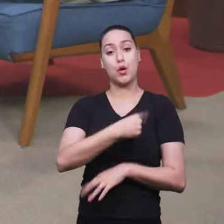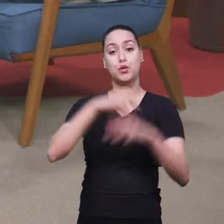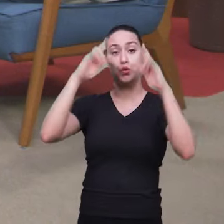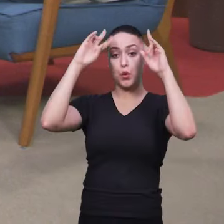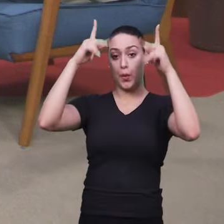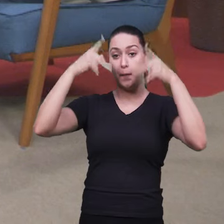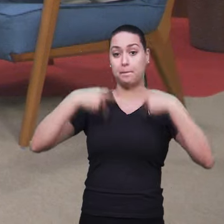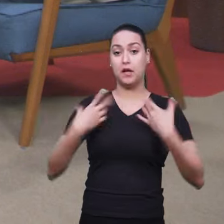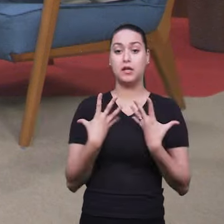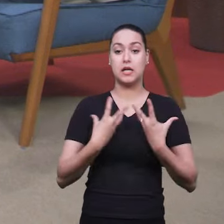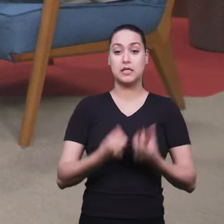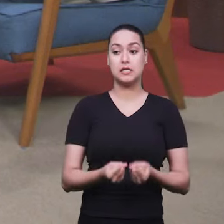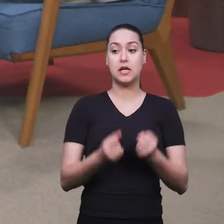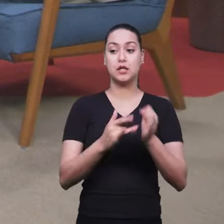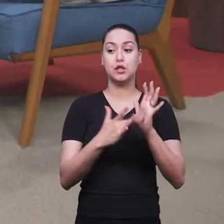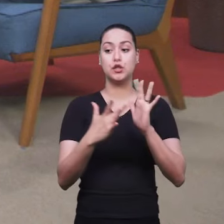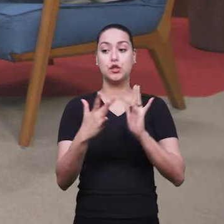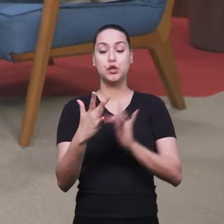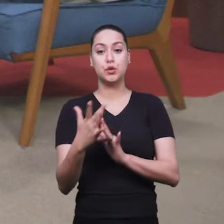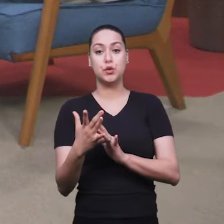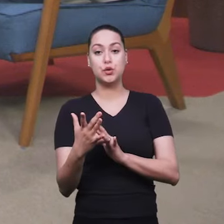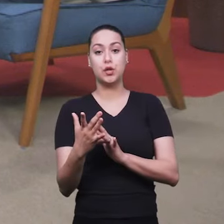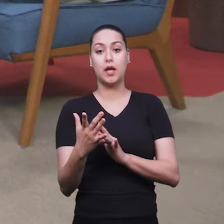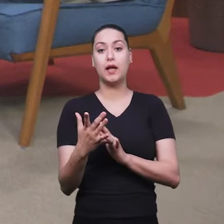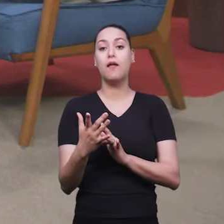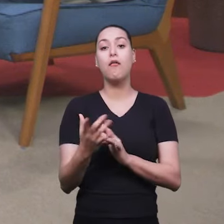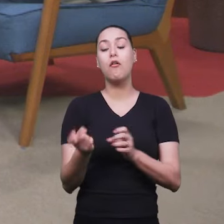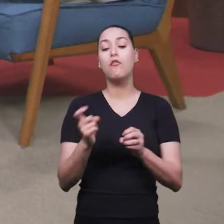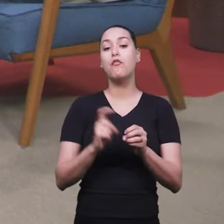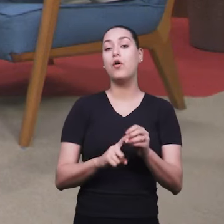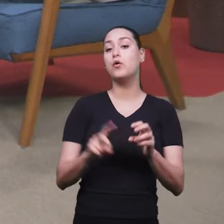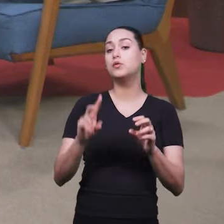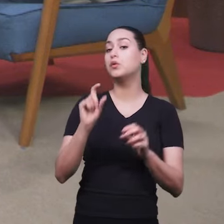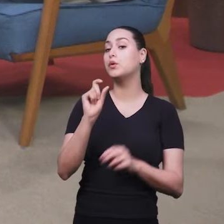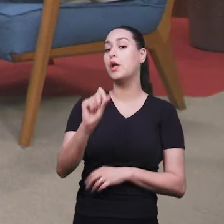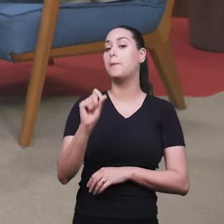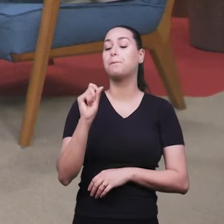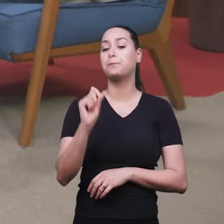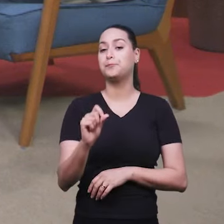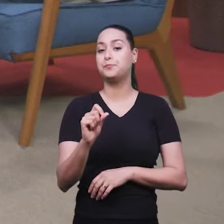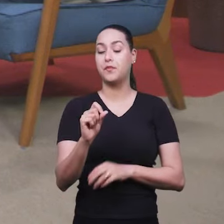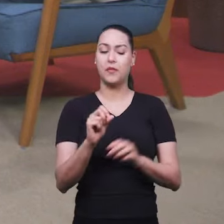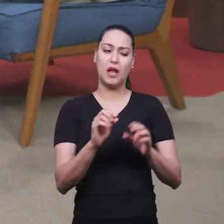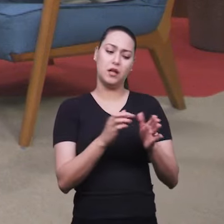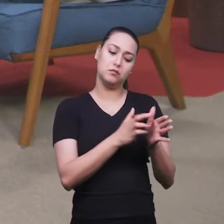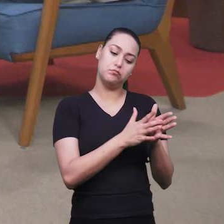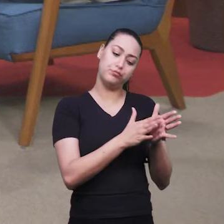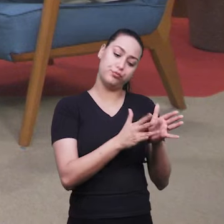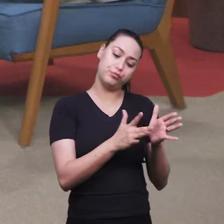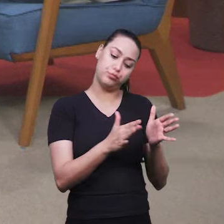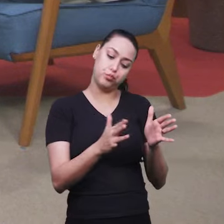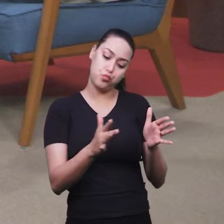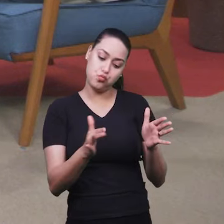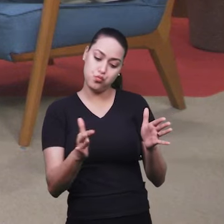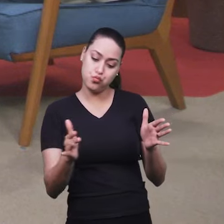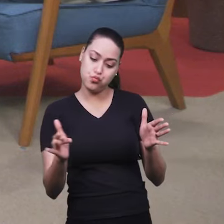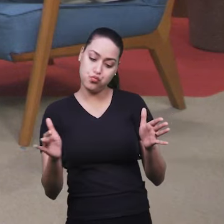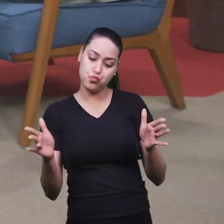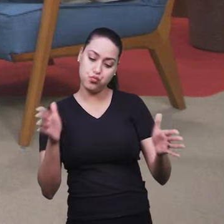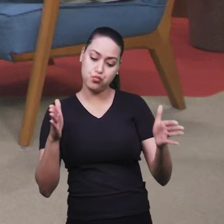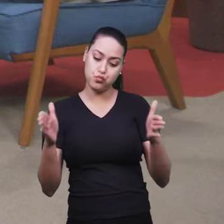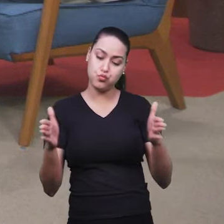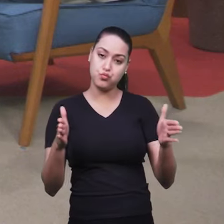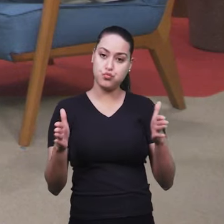homem que aceita Jesus, aí volta no que você falou há pouquinho, Josias, aquele que na linha do tempo,